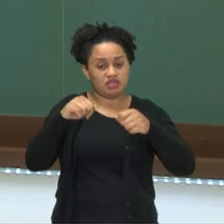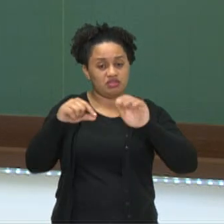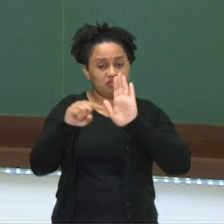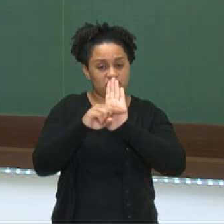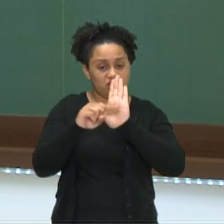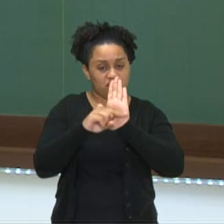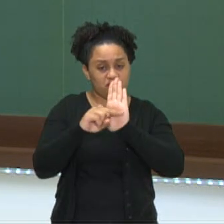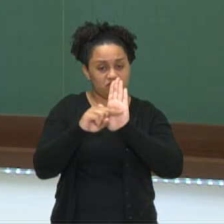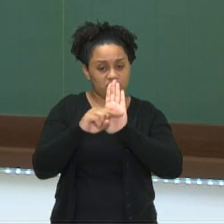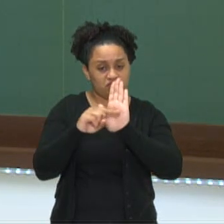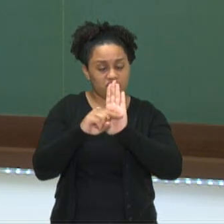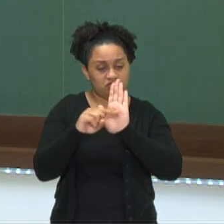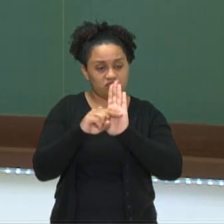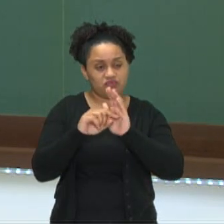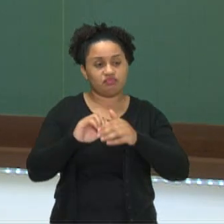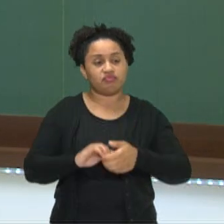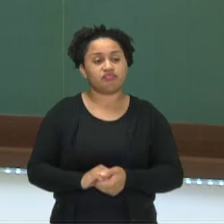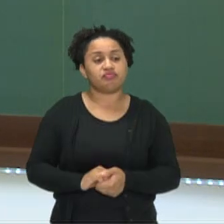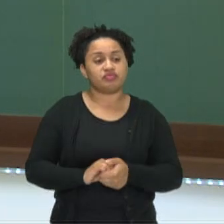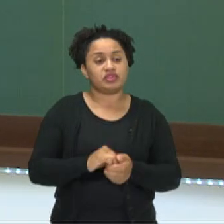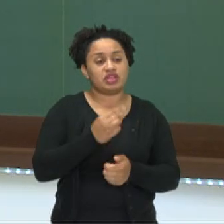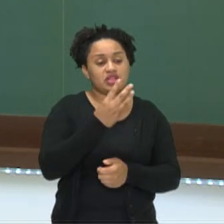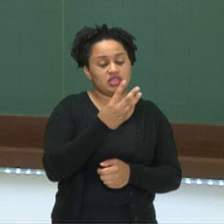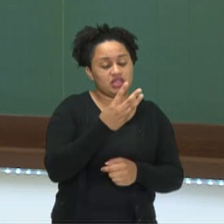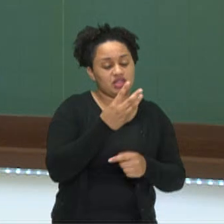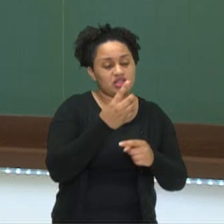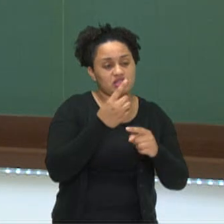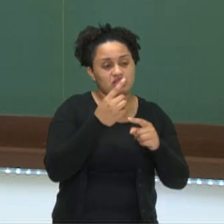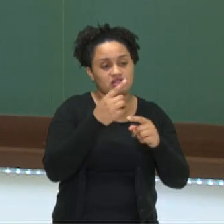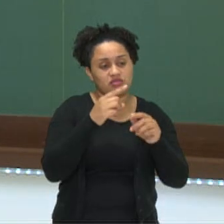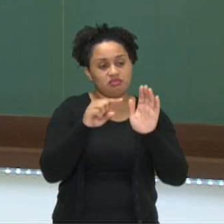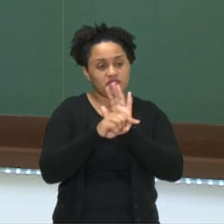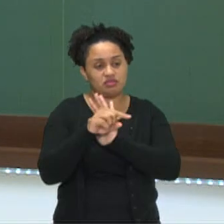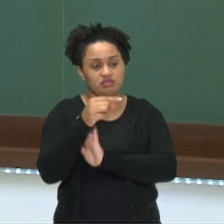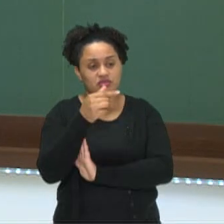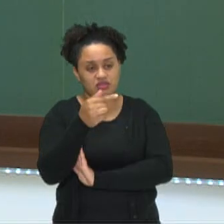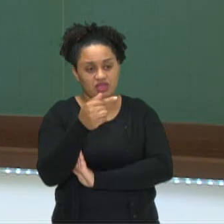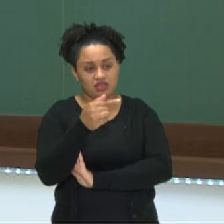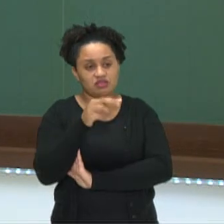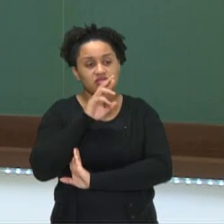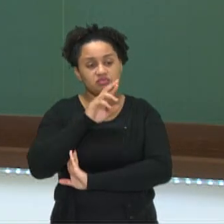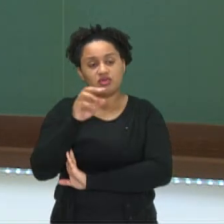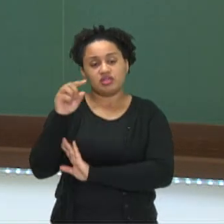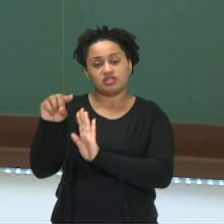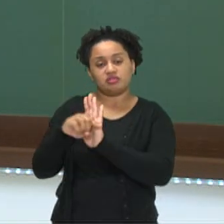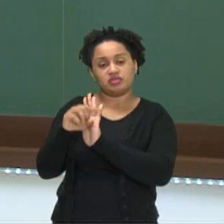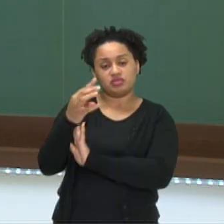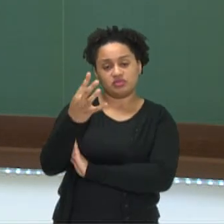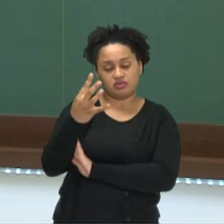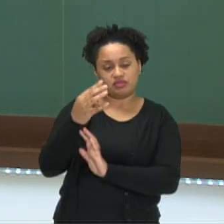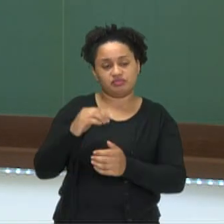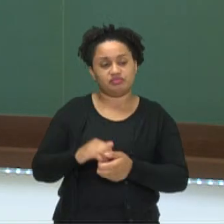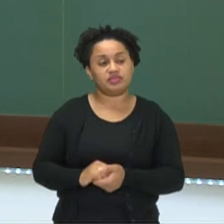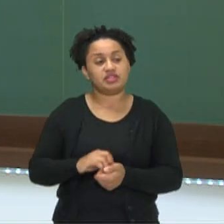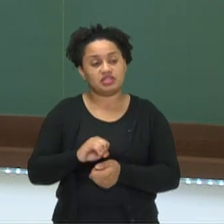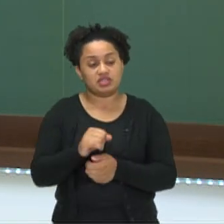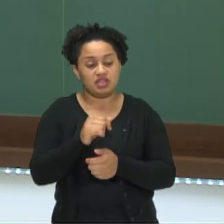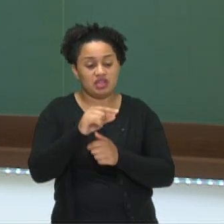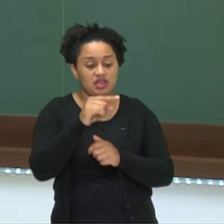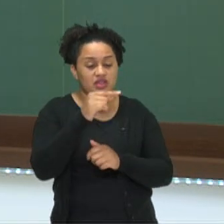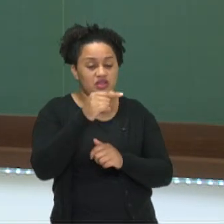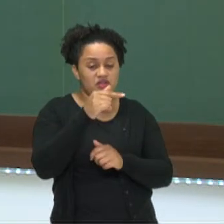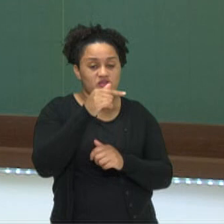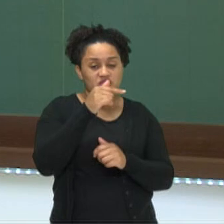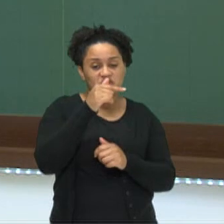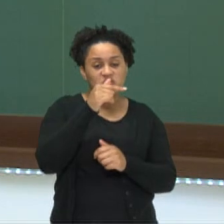negativo. Menos 7 com mais 3 dá menos 4. Se você deixasse o 3 negativo, ia ficar